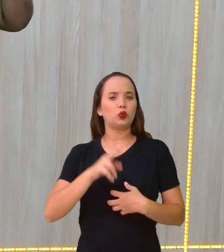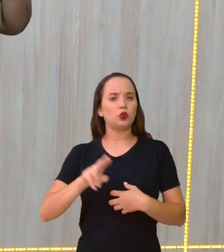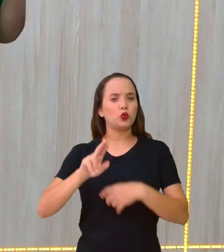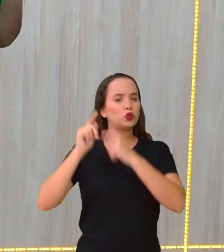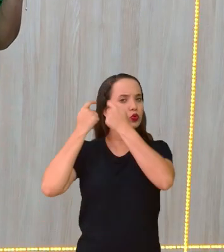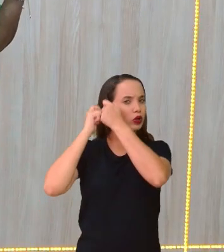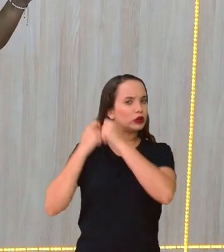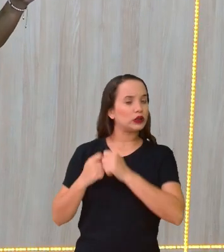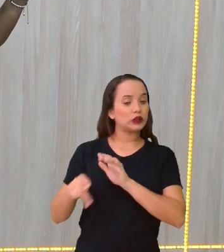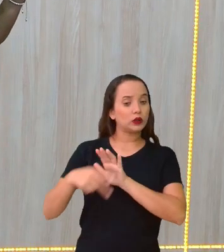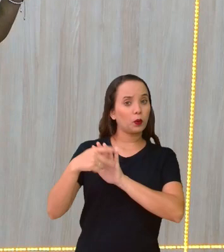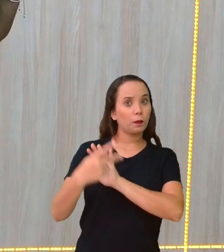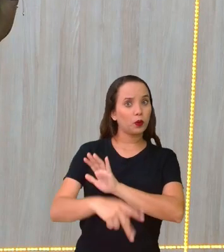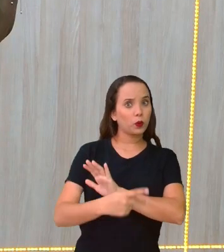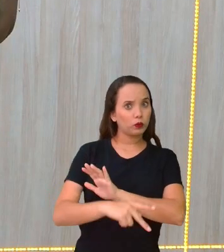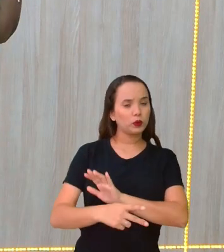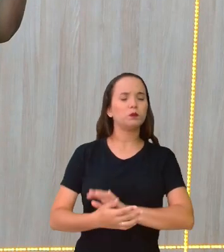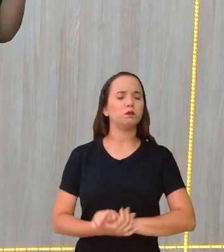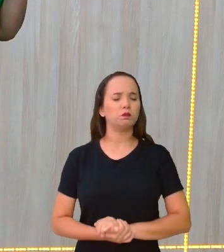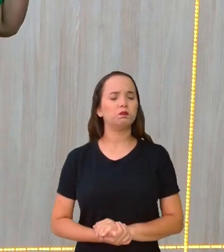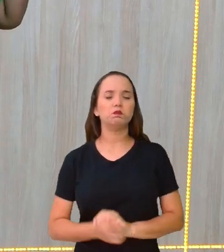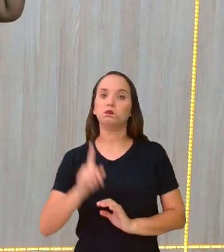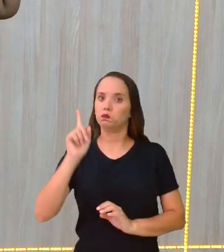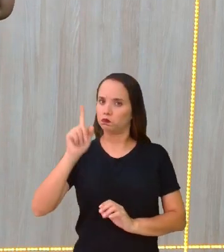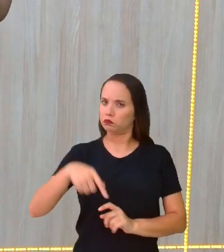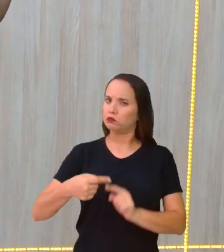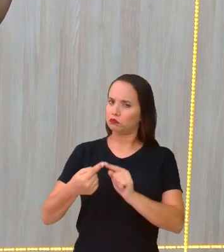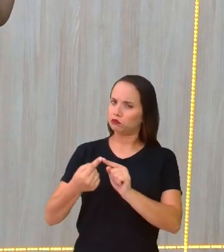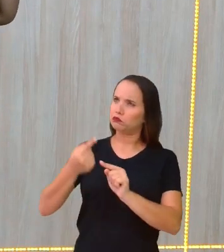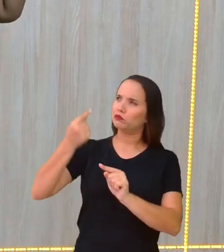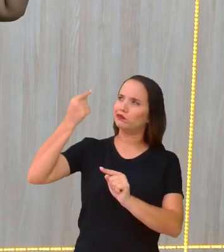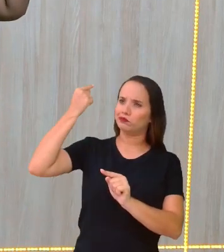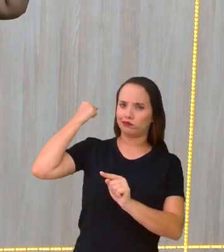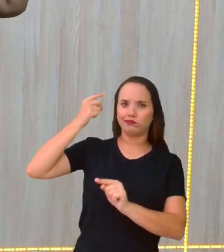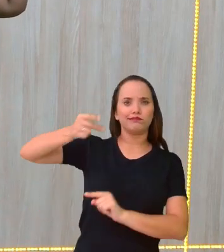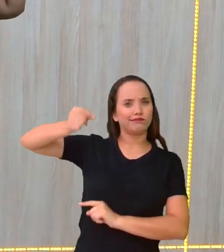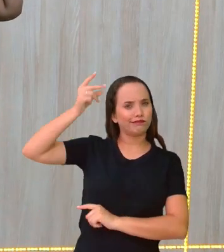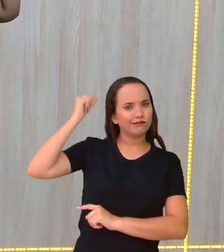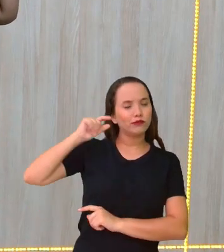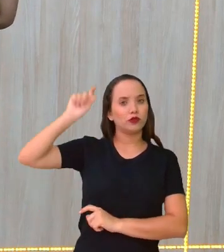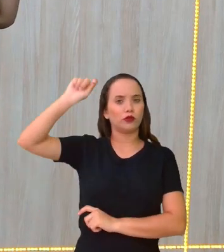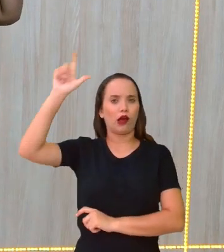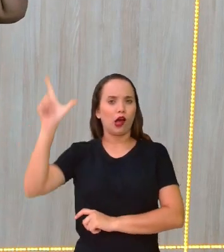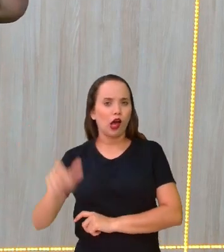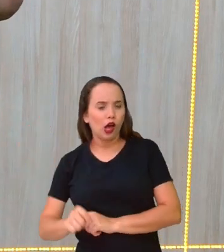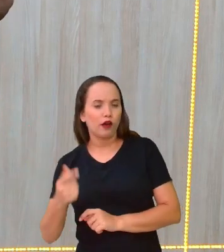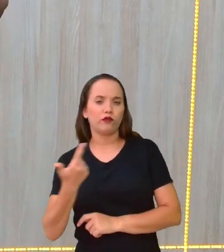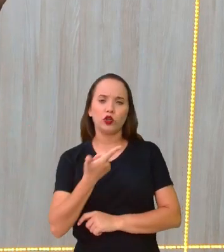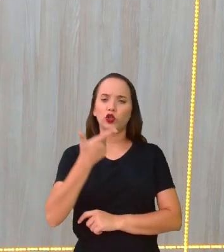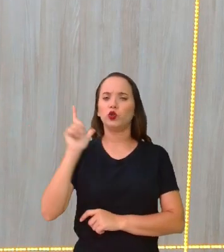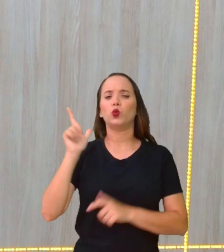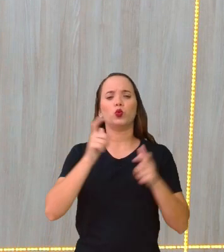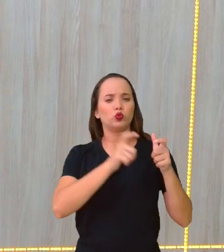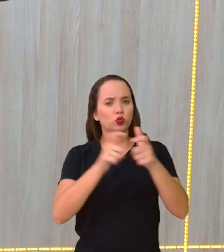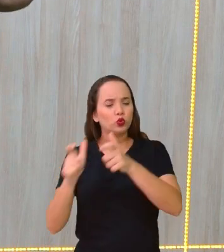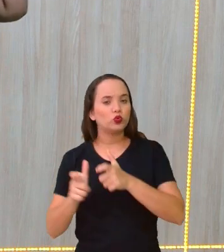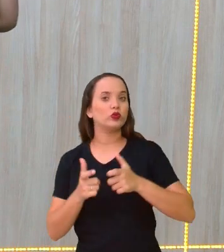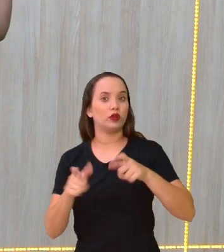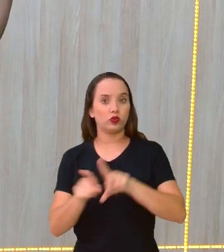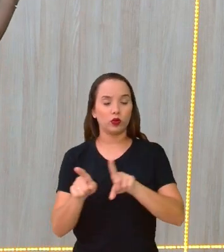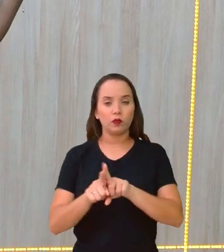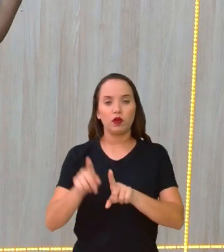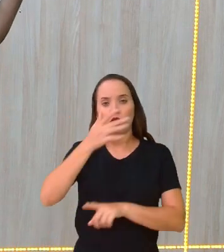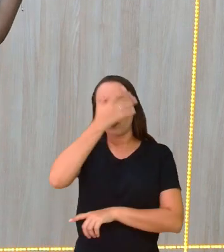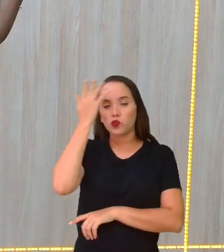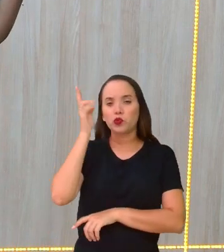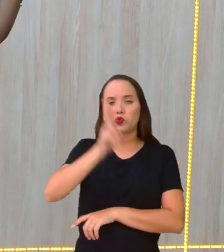é muito antiga. Na África, ou mesmo antes, ou mesmo em alguns outros lugares, as pessoas se penteavam